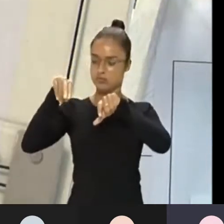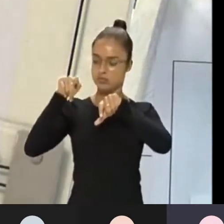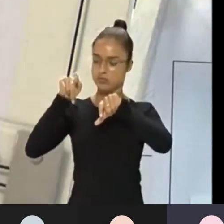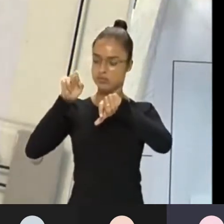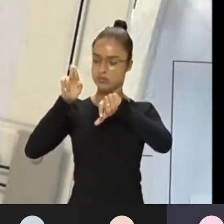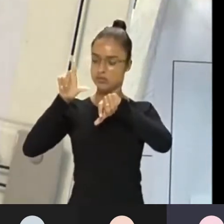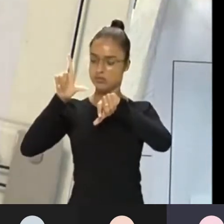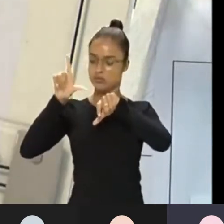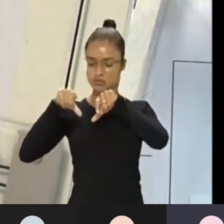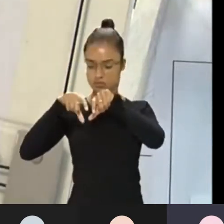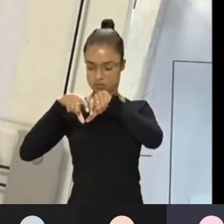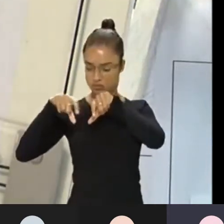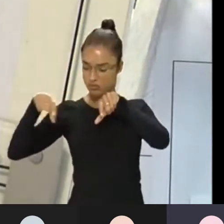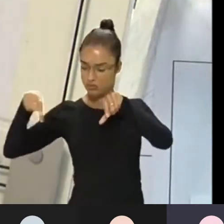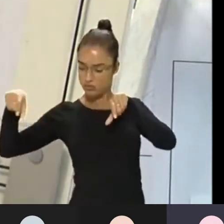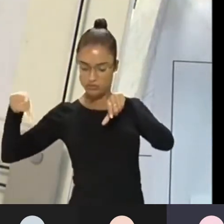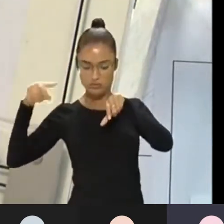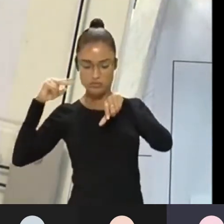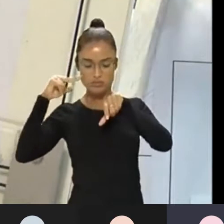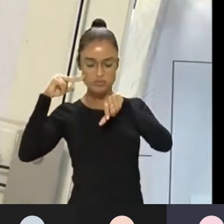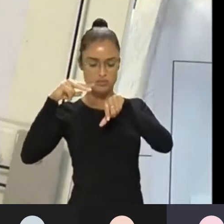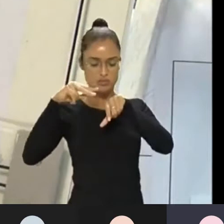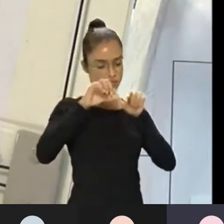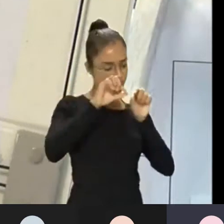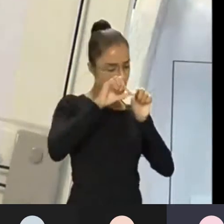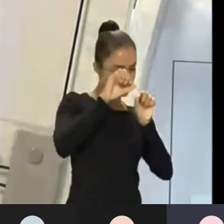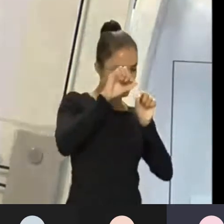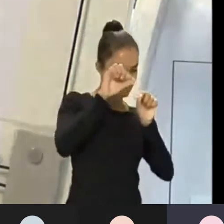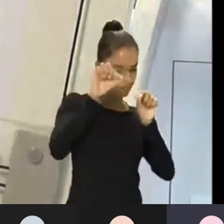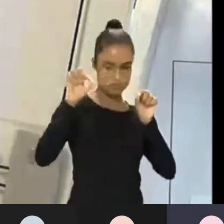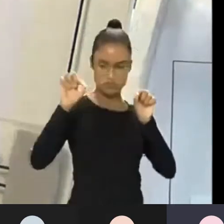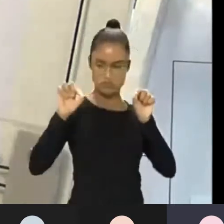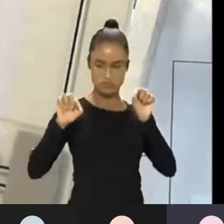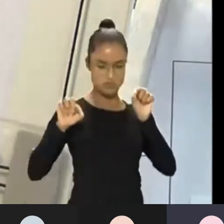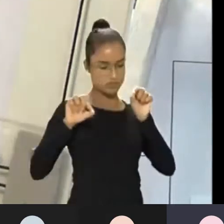com as medidas que eu tenho de referência.